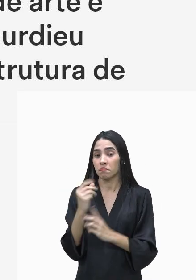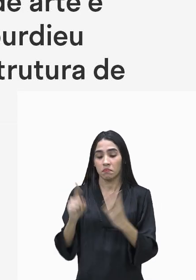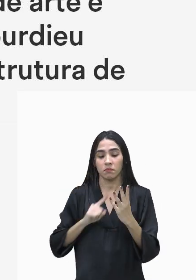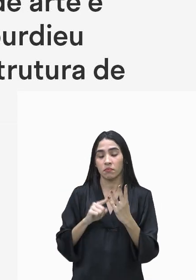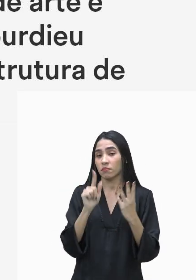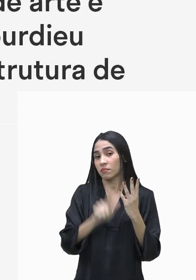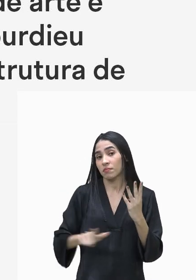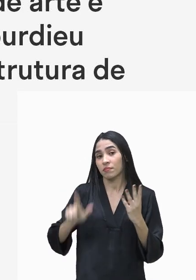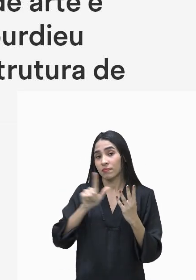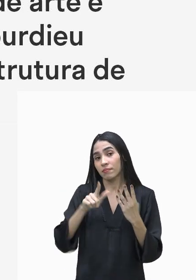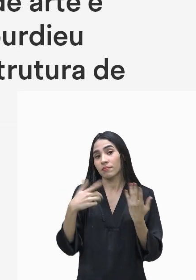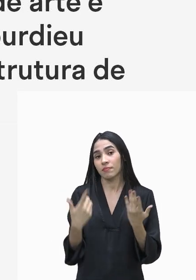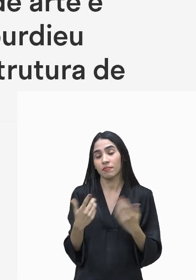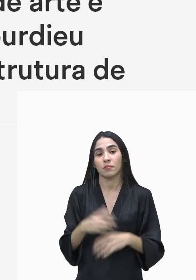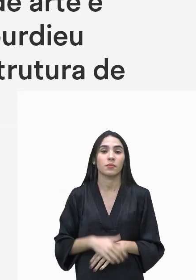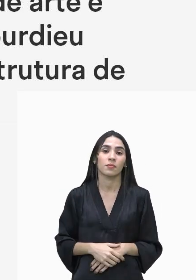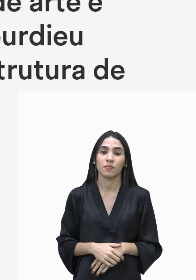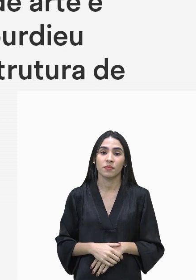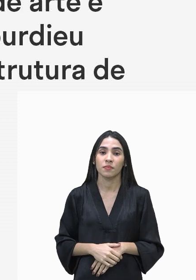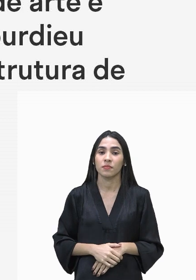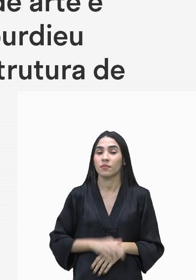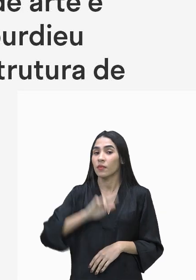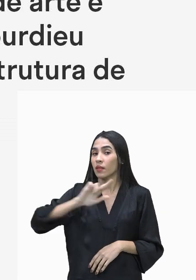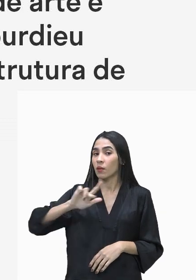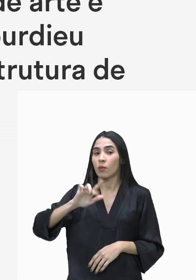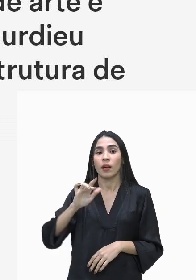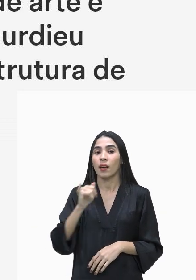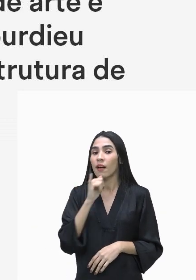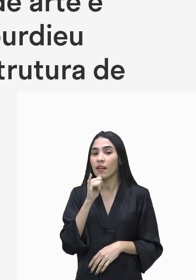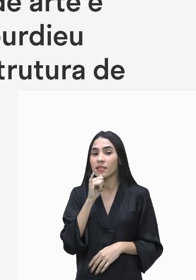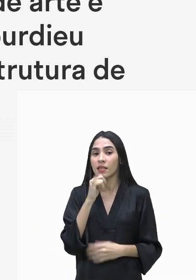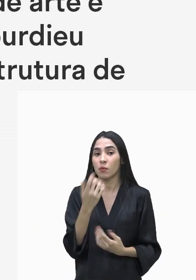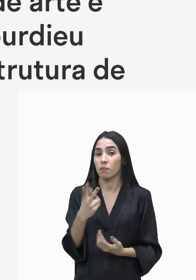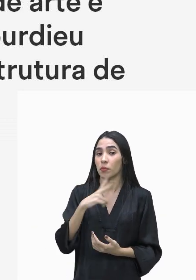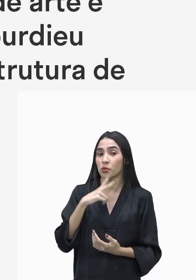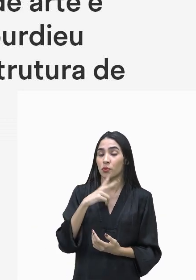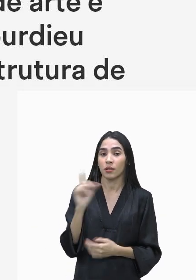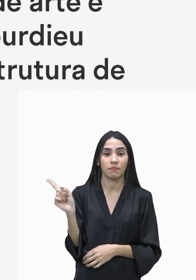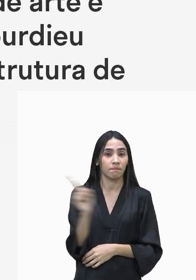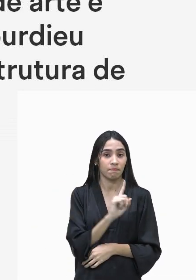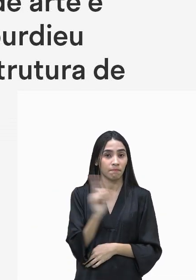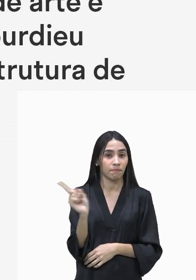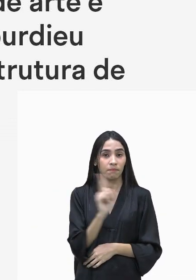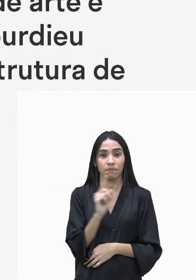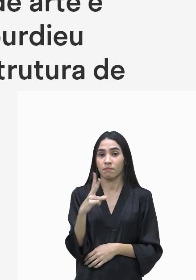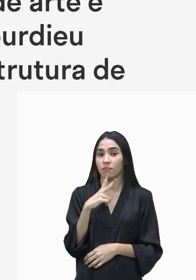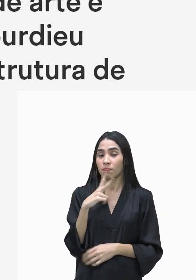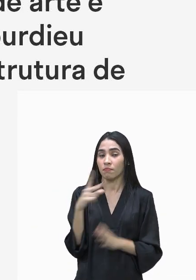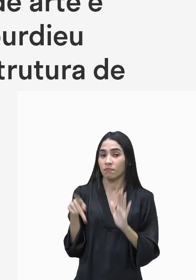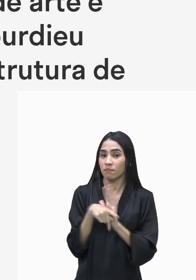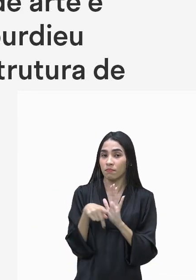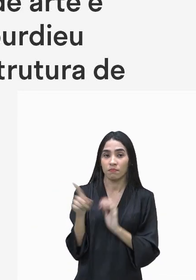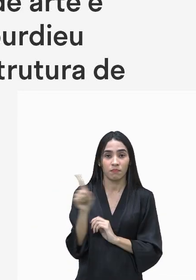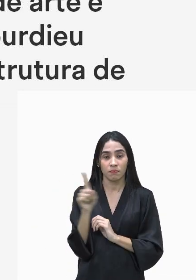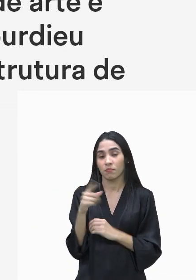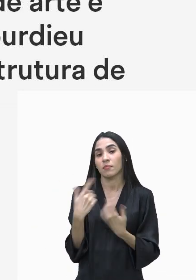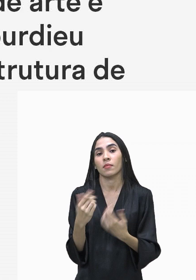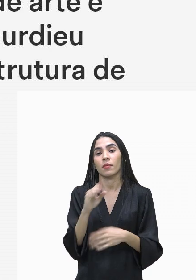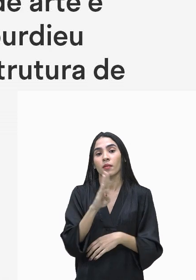literatura, que isso não é uma questão individual, não é próprio da pessoa.